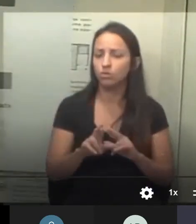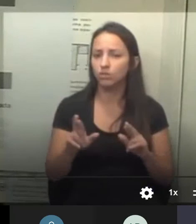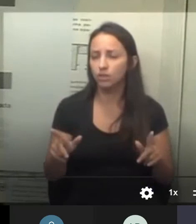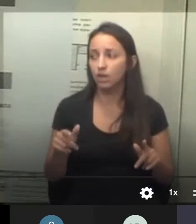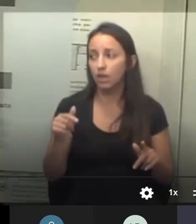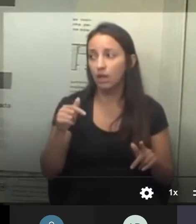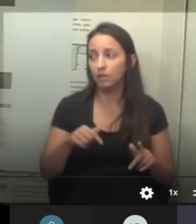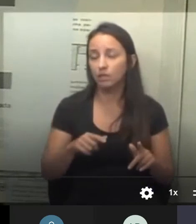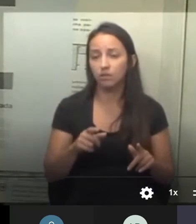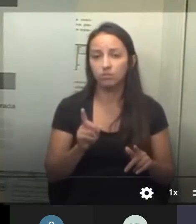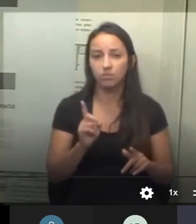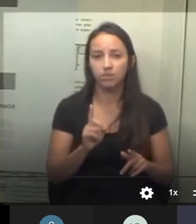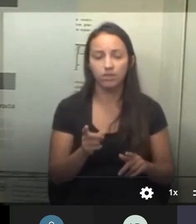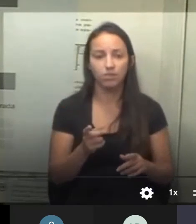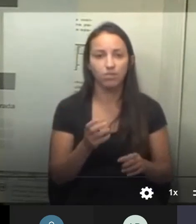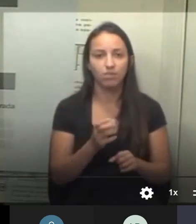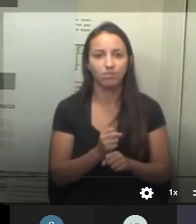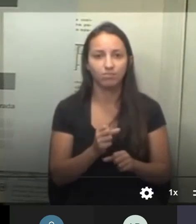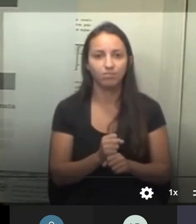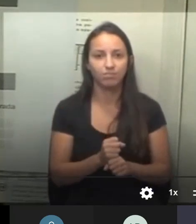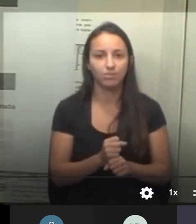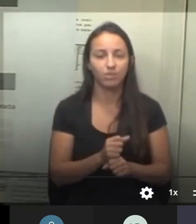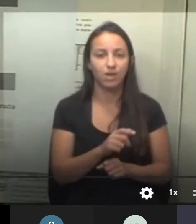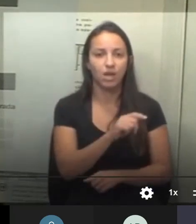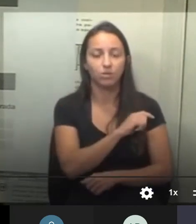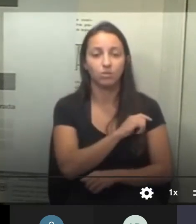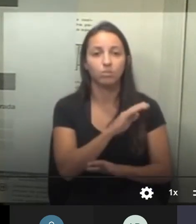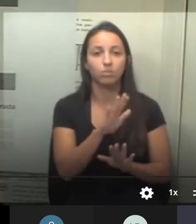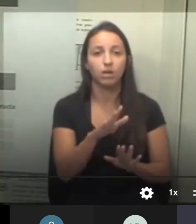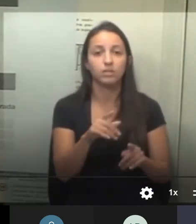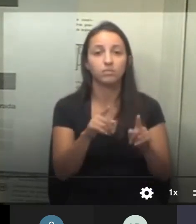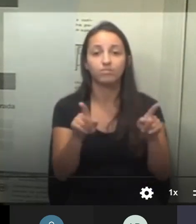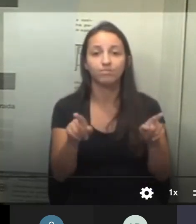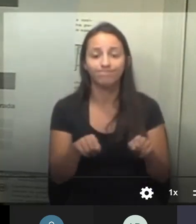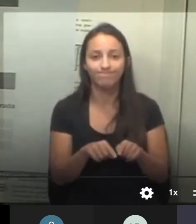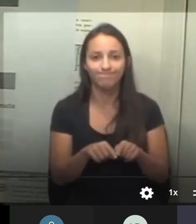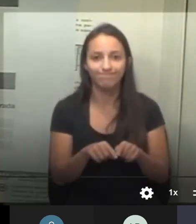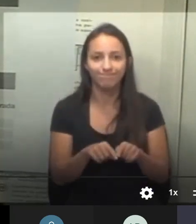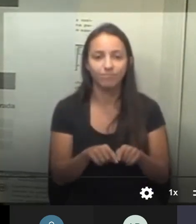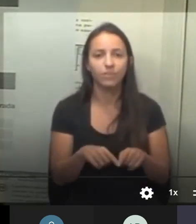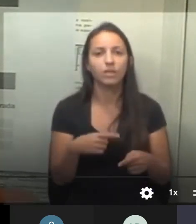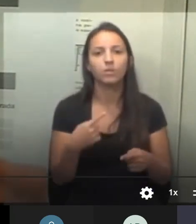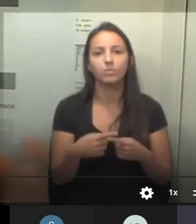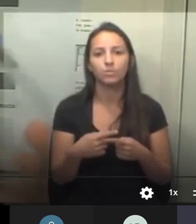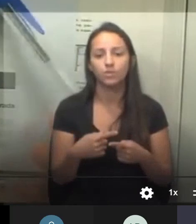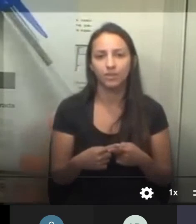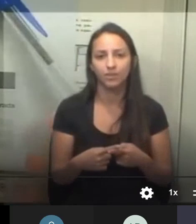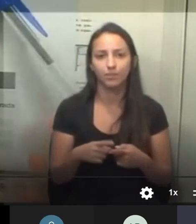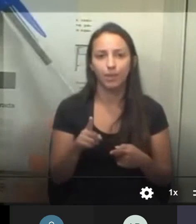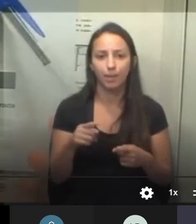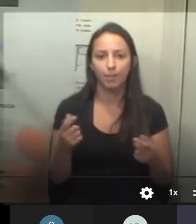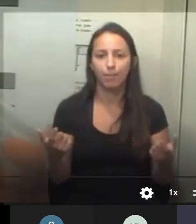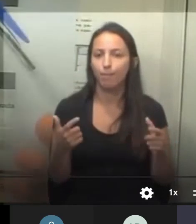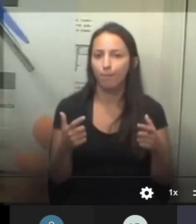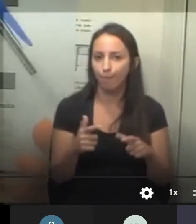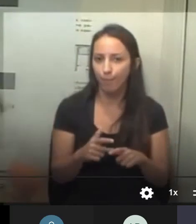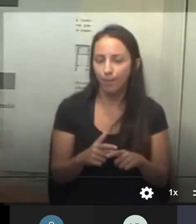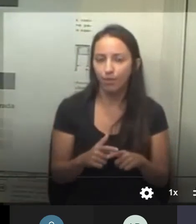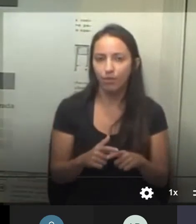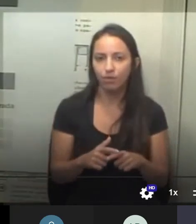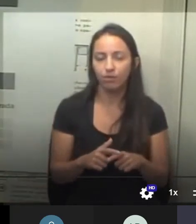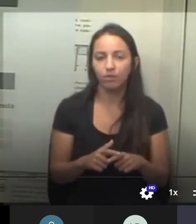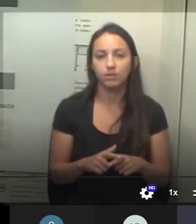diferença. Aqui já não calcula por aluno, e sim por sala de aula. Porque é um ambiente realmente muito menor, né? Que a